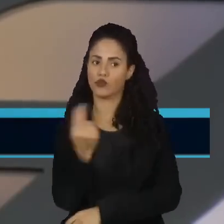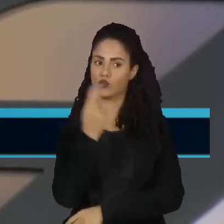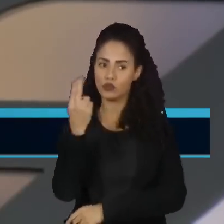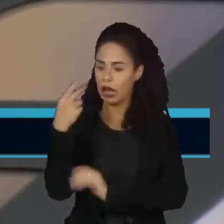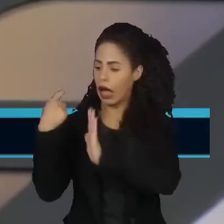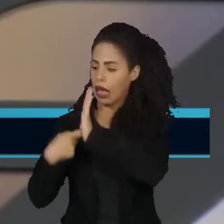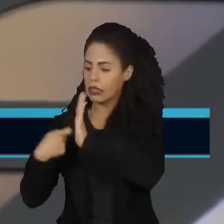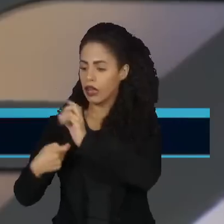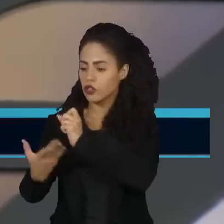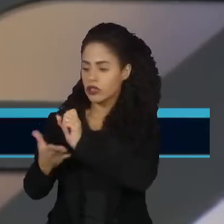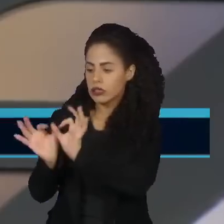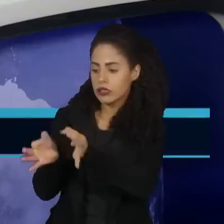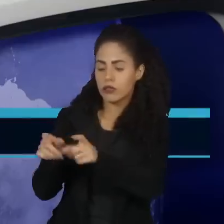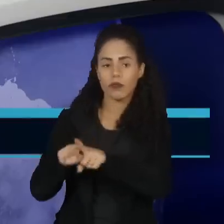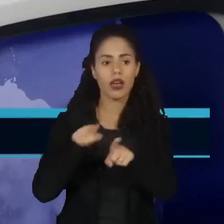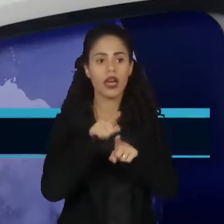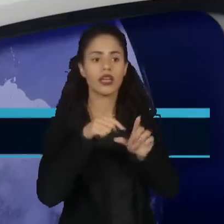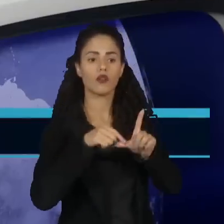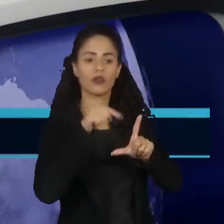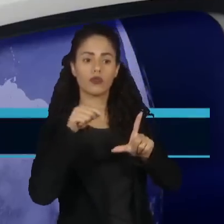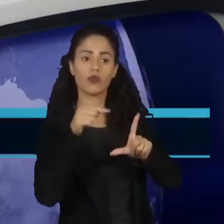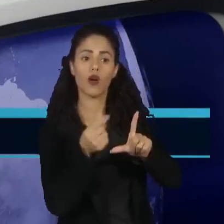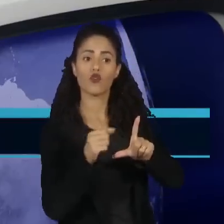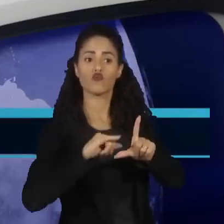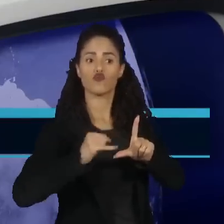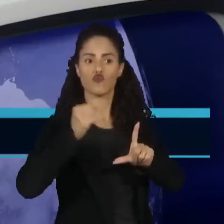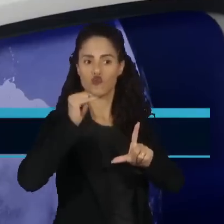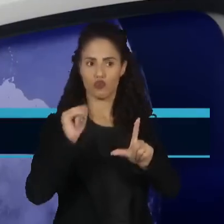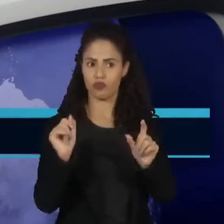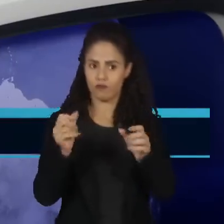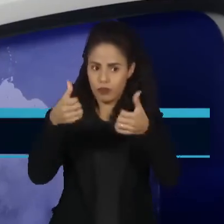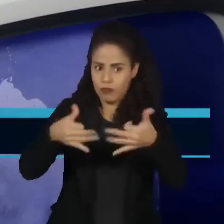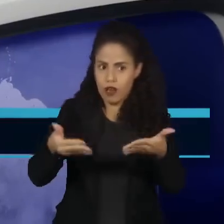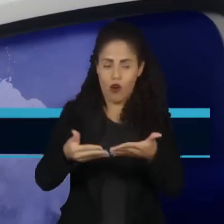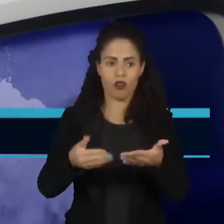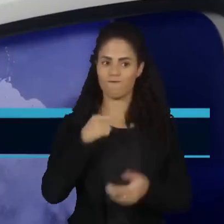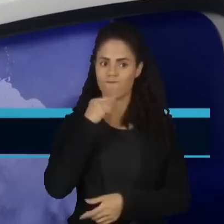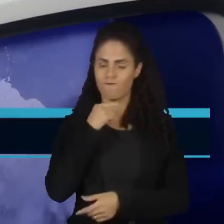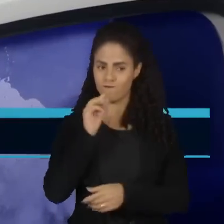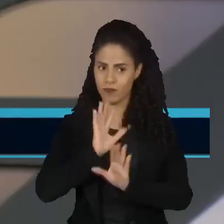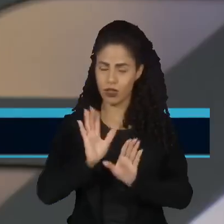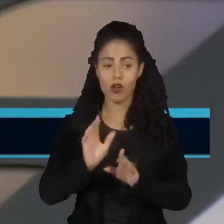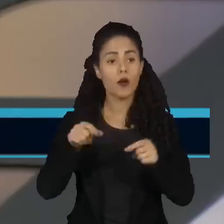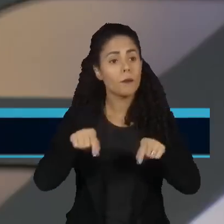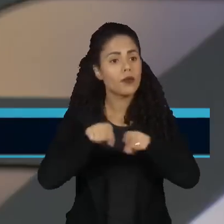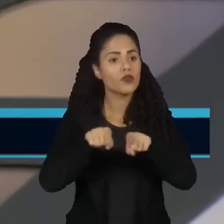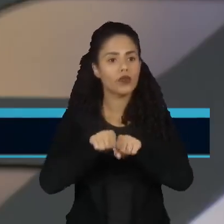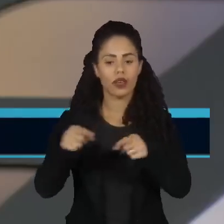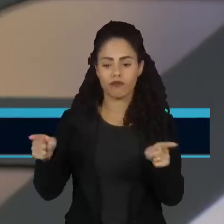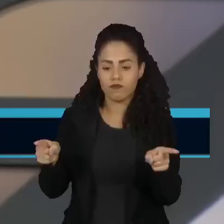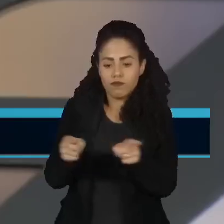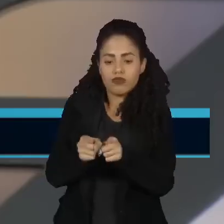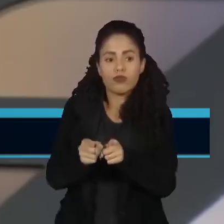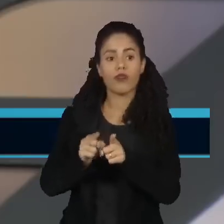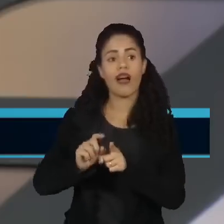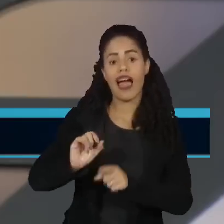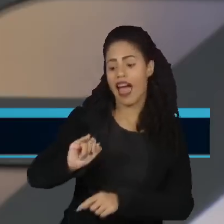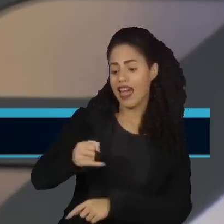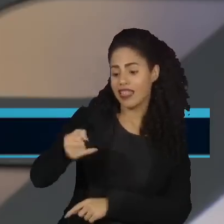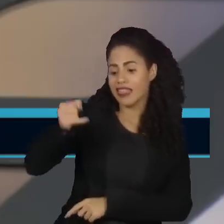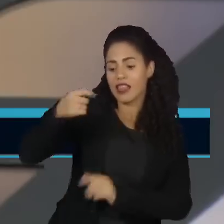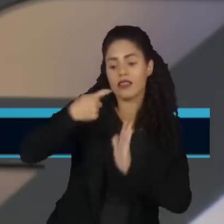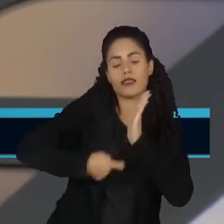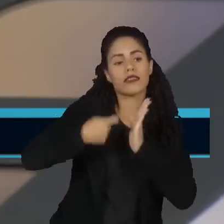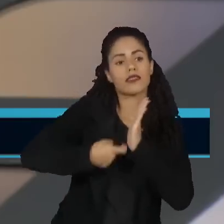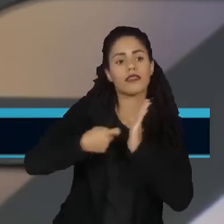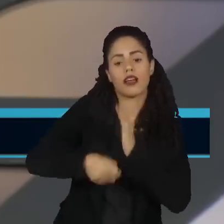básica e o que é a curva de juros. Mas o Banco Central determina a taxa básica, que é a taxa de curto prazo. A taxa longa, o